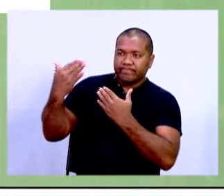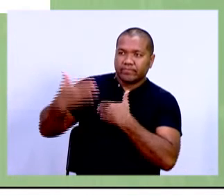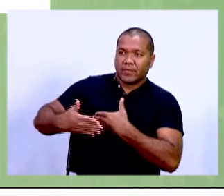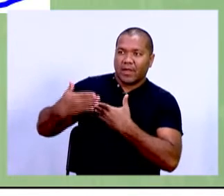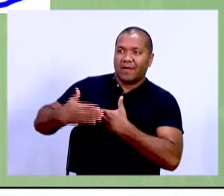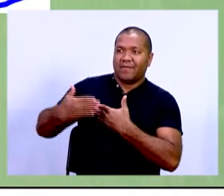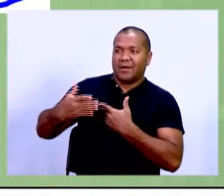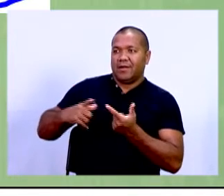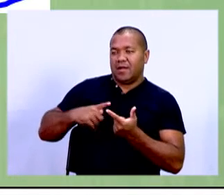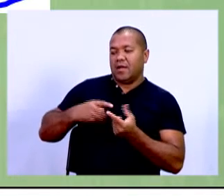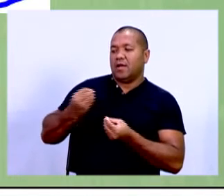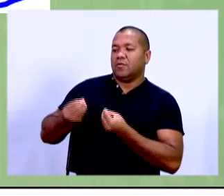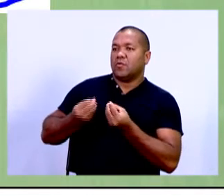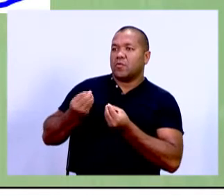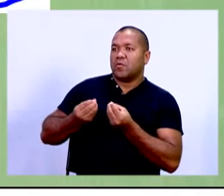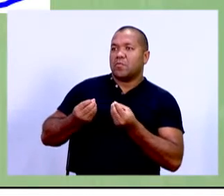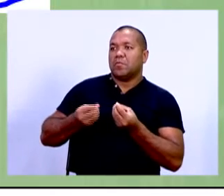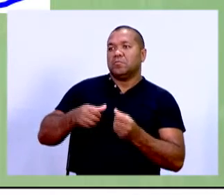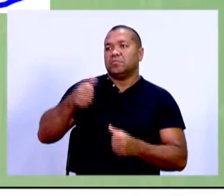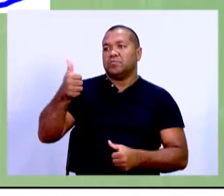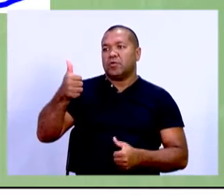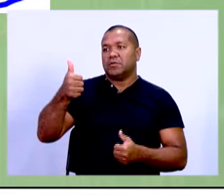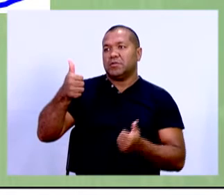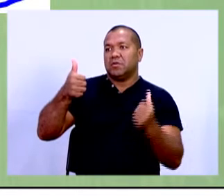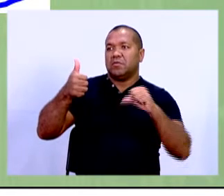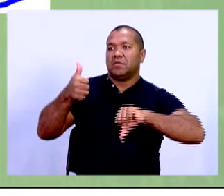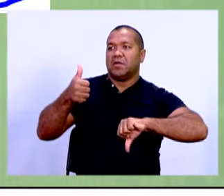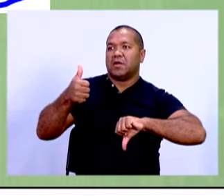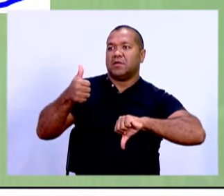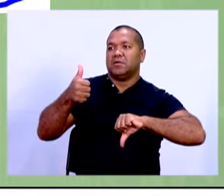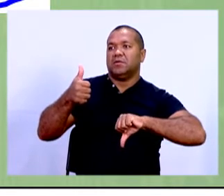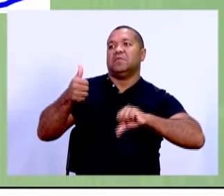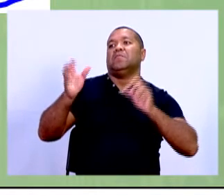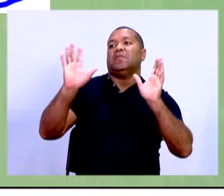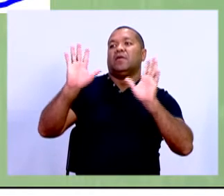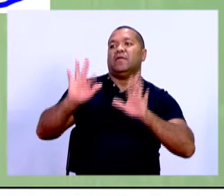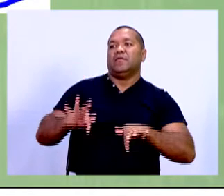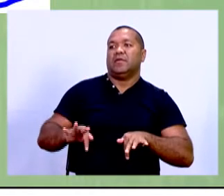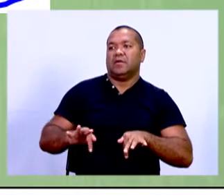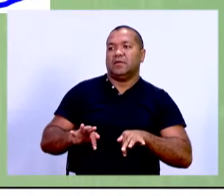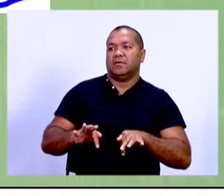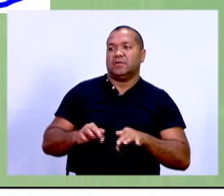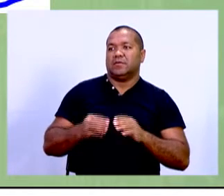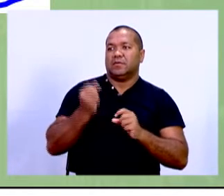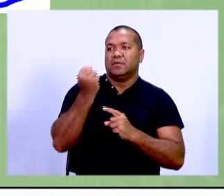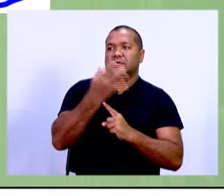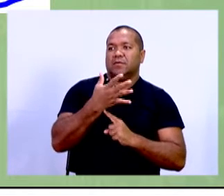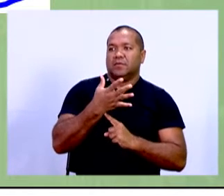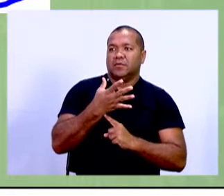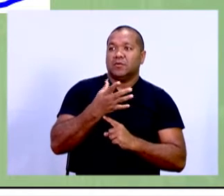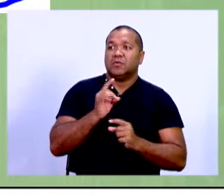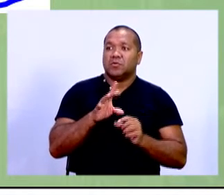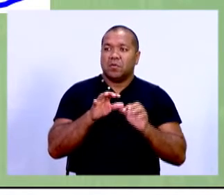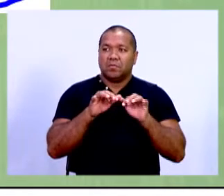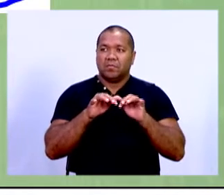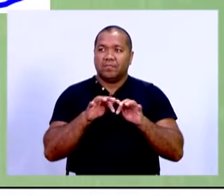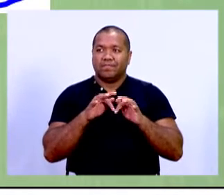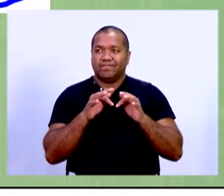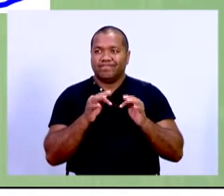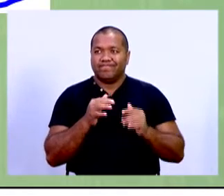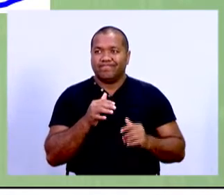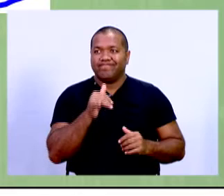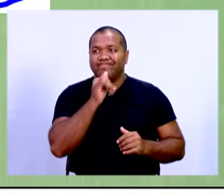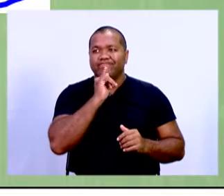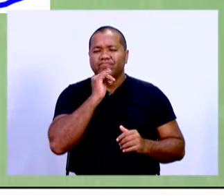estão trabalhando. E aí termina o nosso diagrama. Só exemplificando, pessoal, lembram do